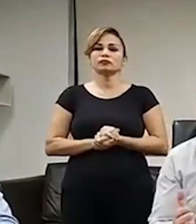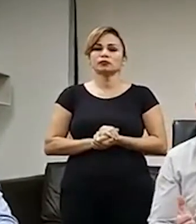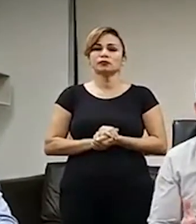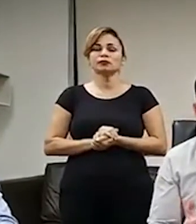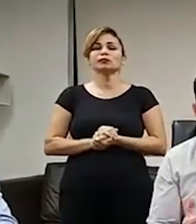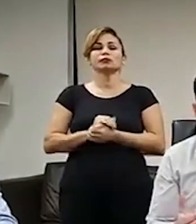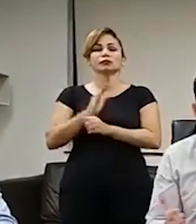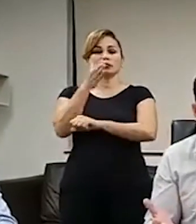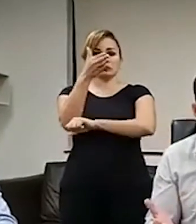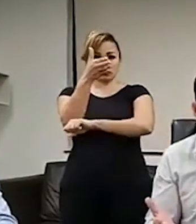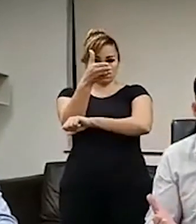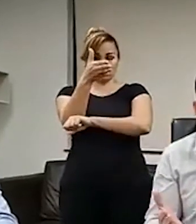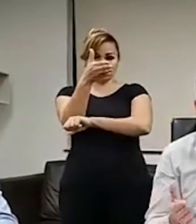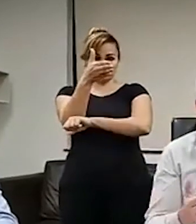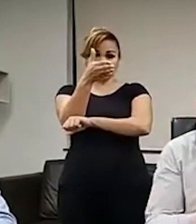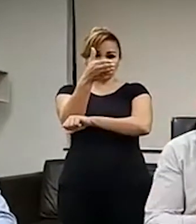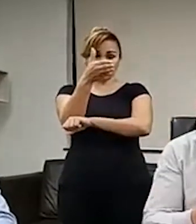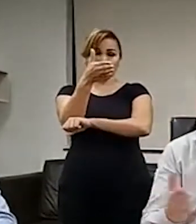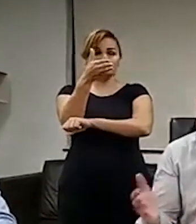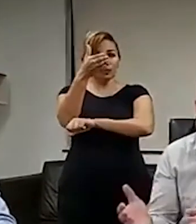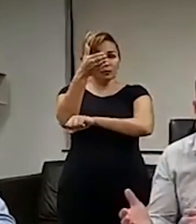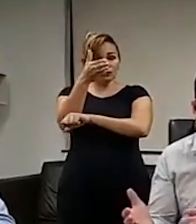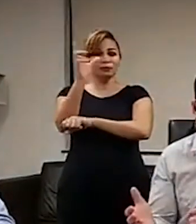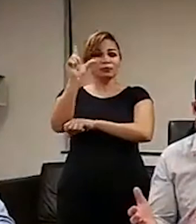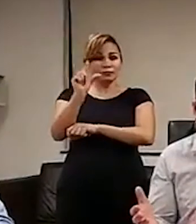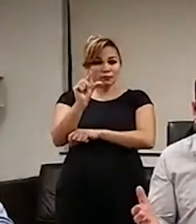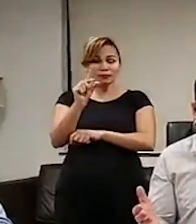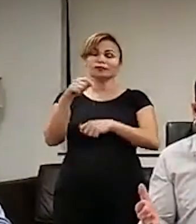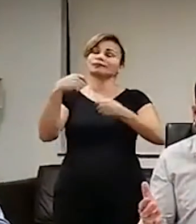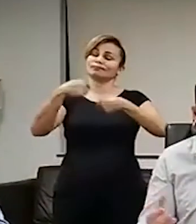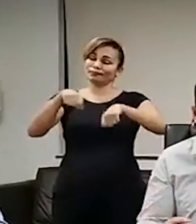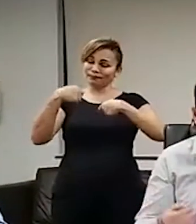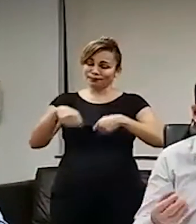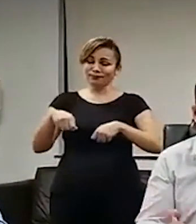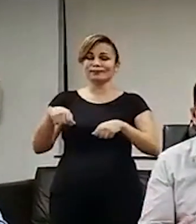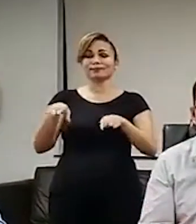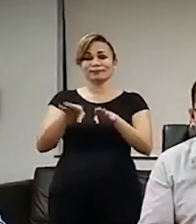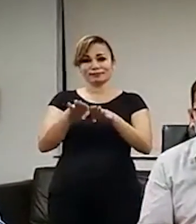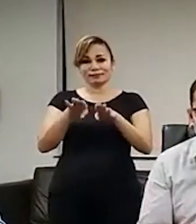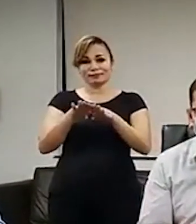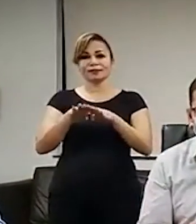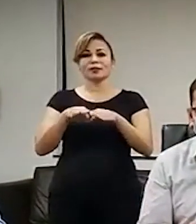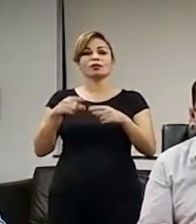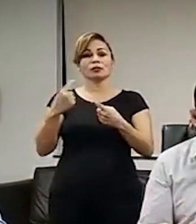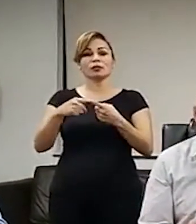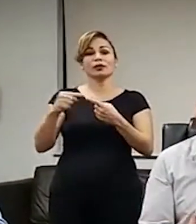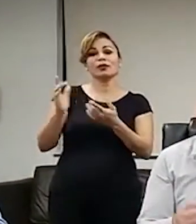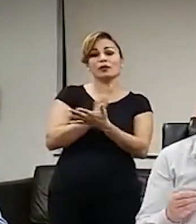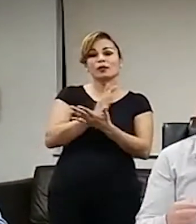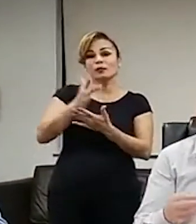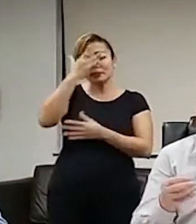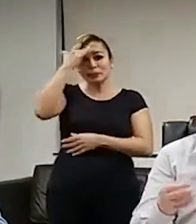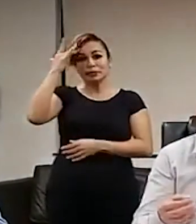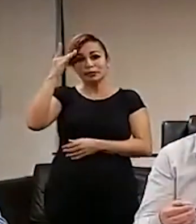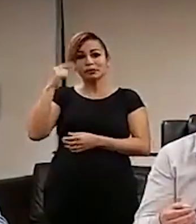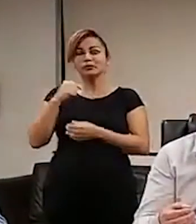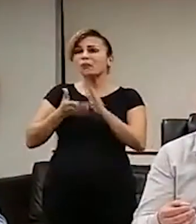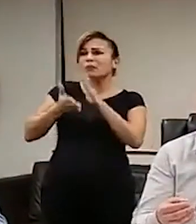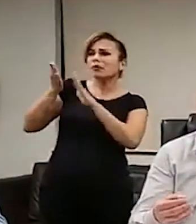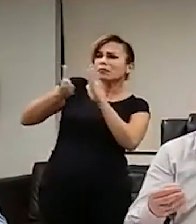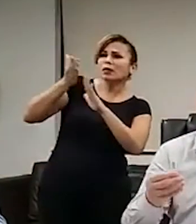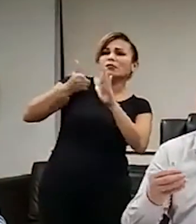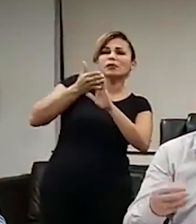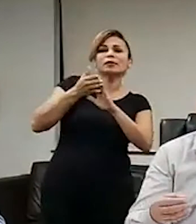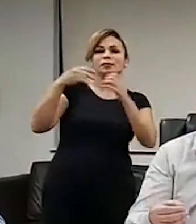e hospedarias também, porque as pessoas que viajam, elas precisam parar em algum lugar. Lógico, sempre